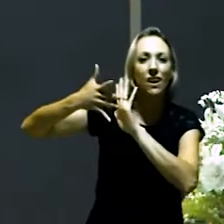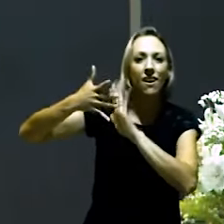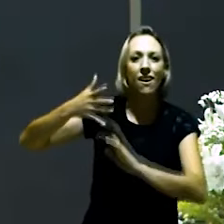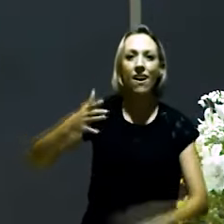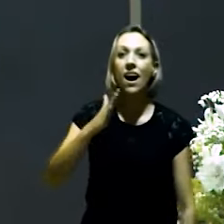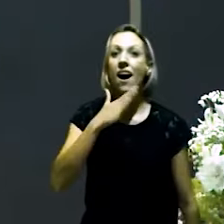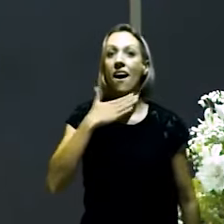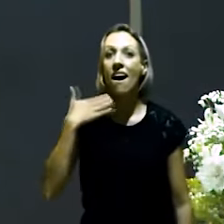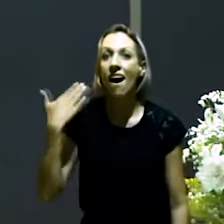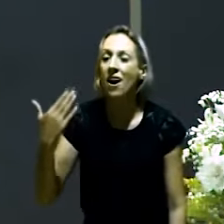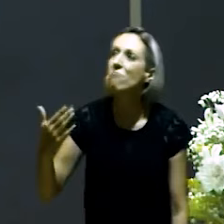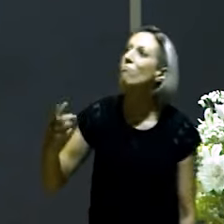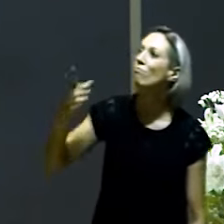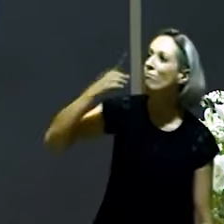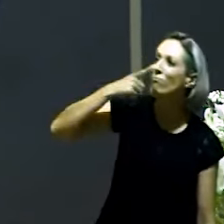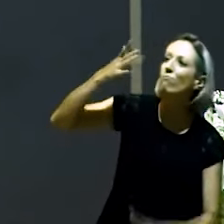escute: